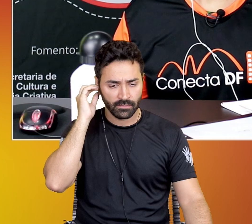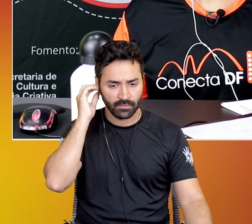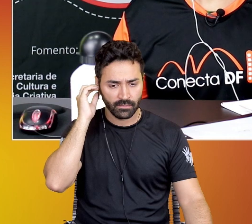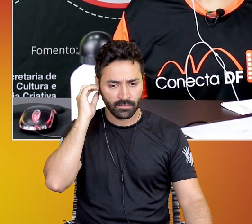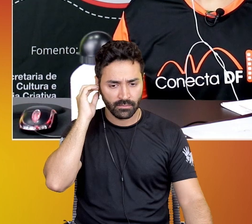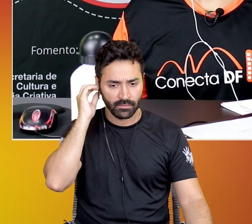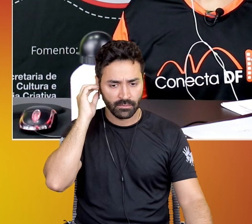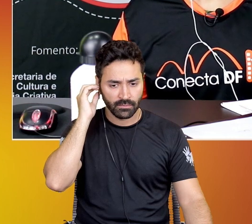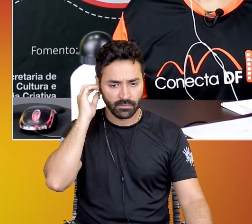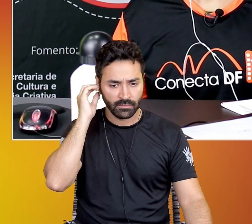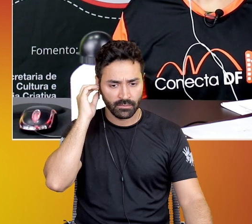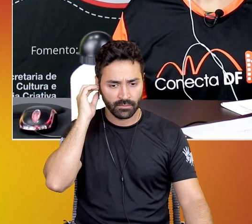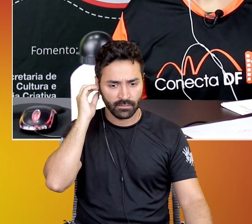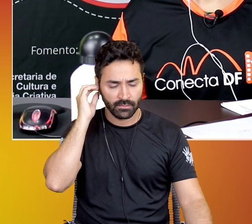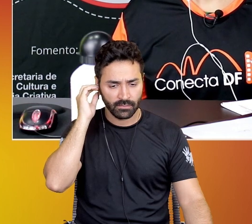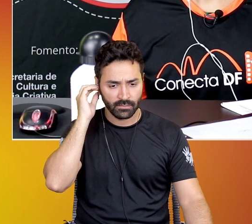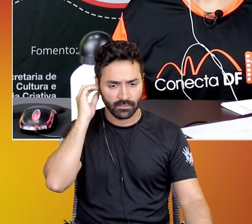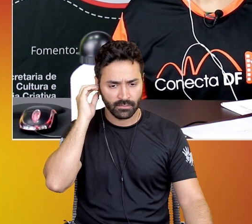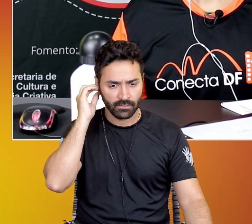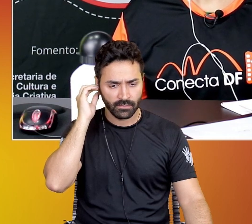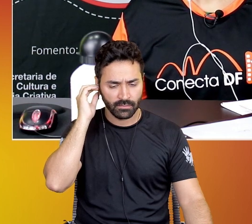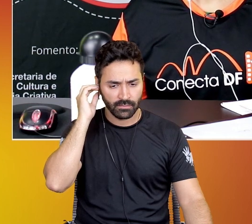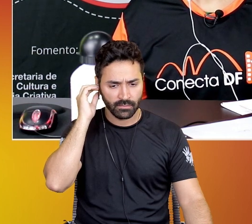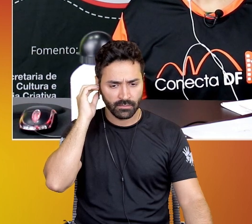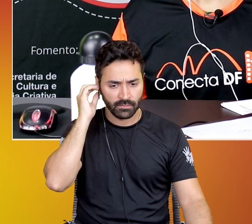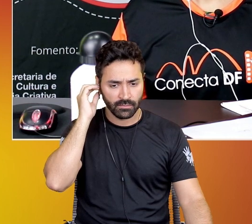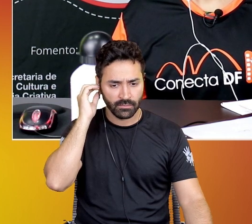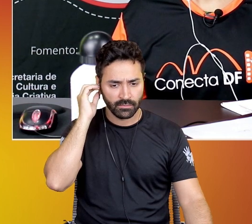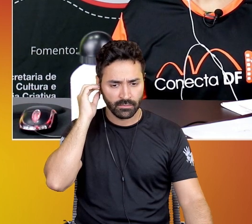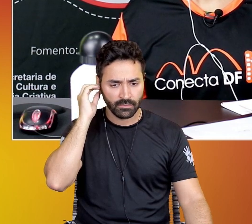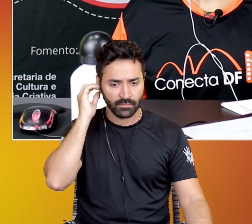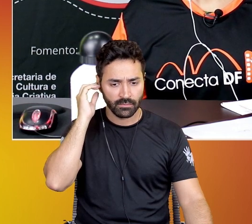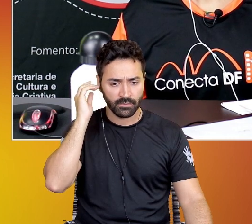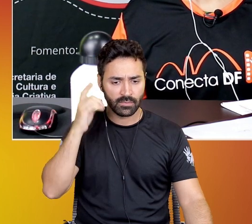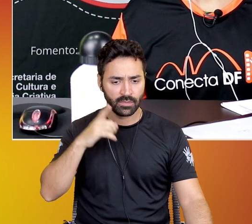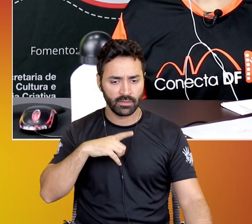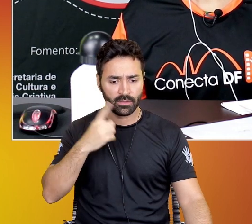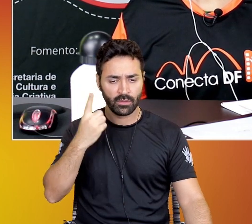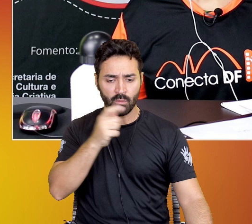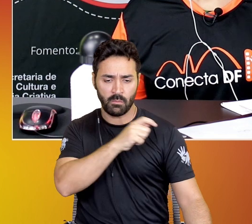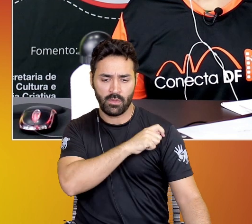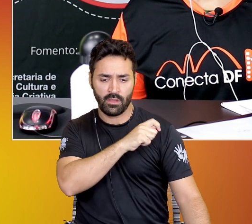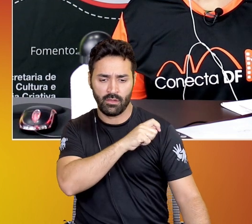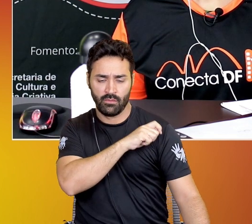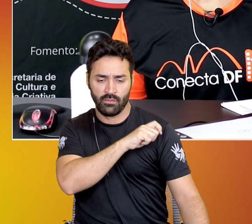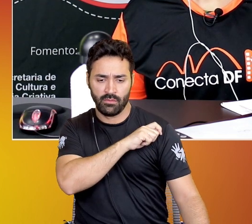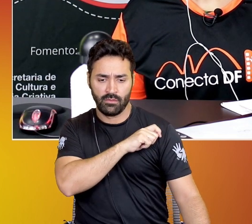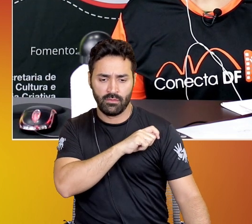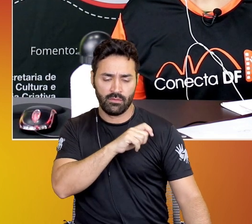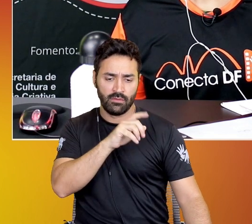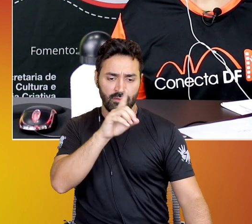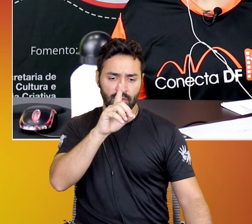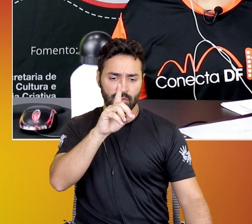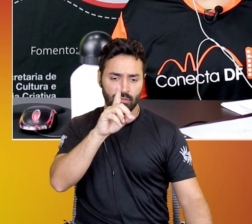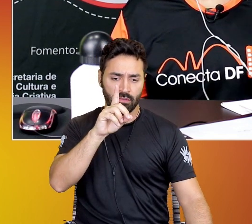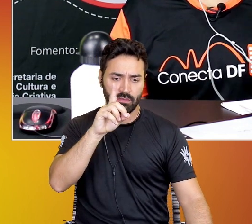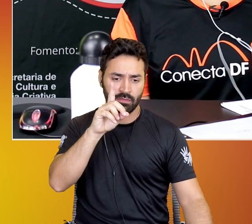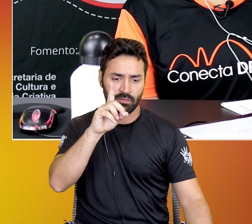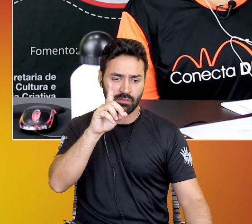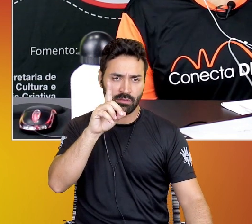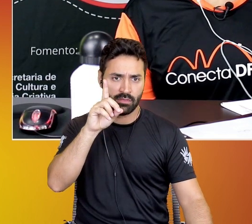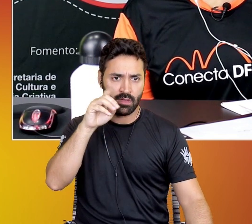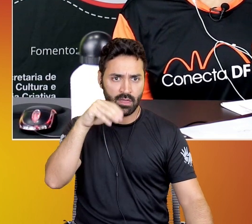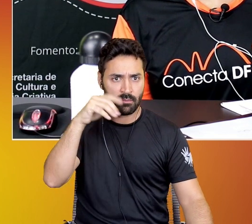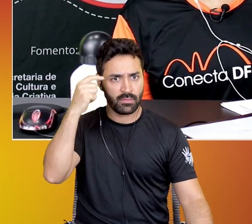perguntou se tem alguma forma, né, de apoio. O nome dela é Giovana Neves. Só para dar uma respostinha para ela mesmo, em questão da